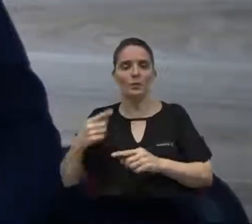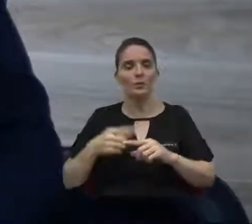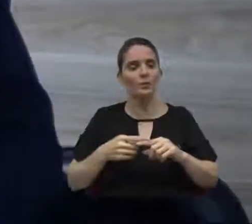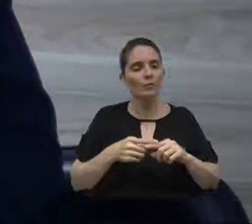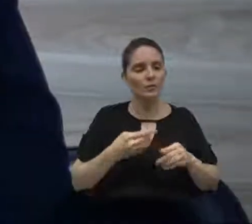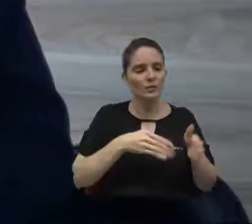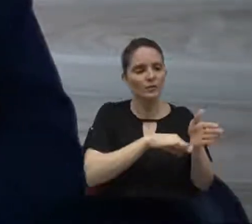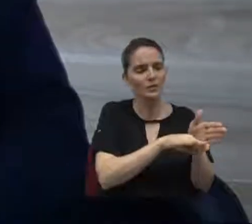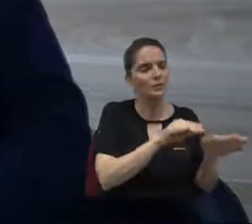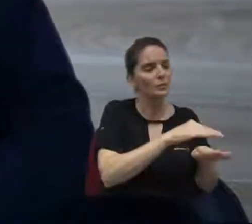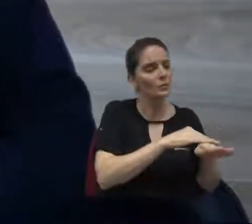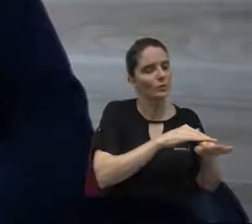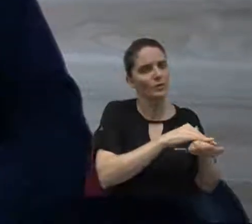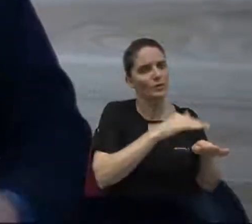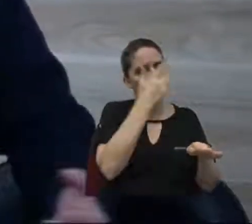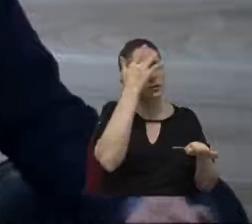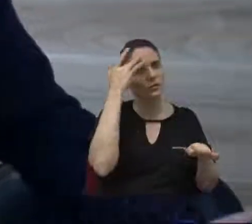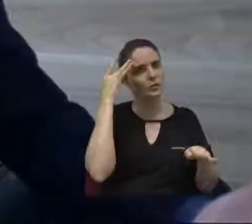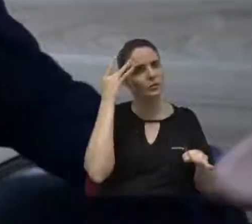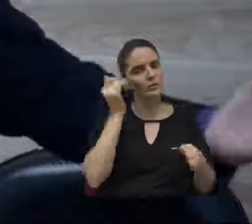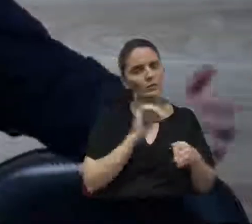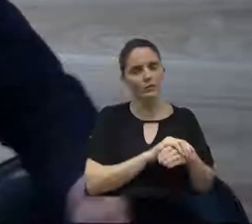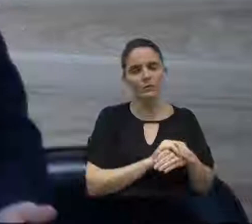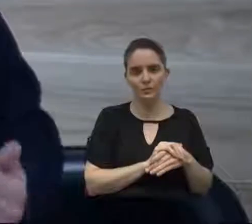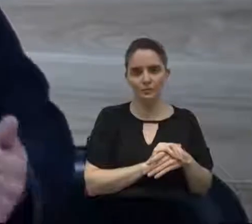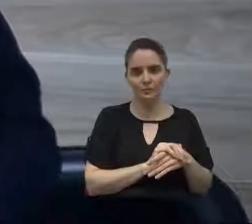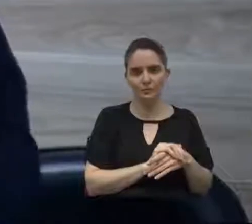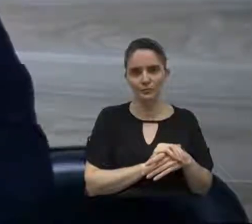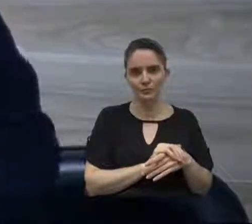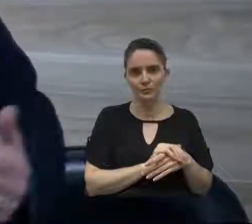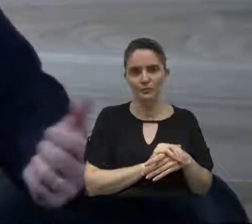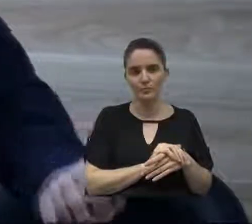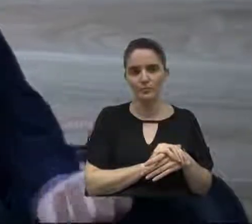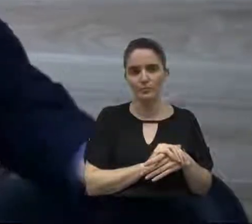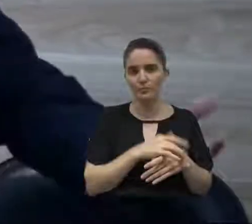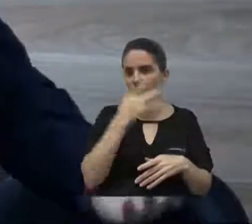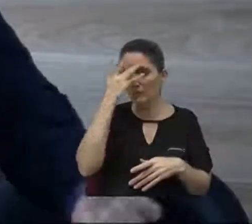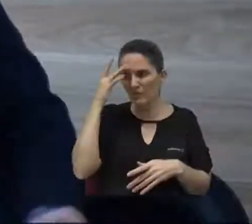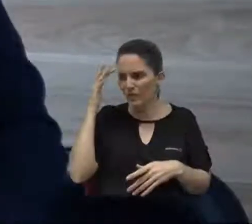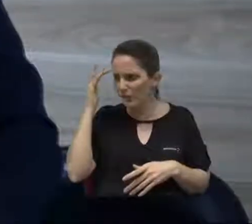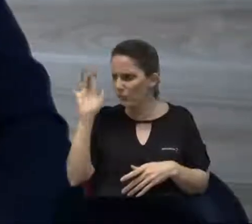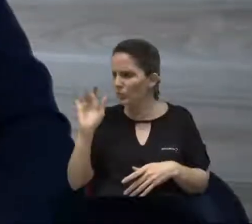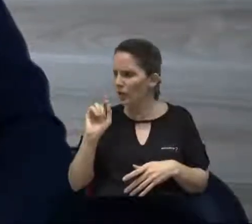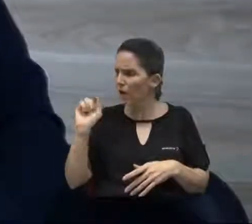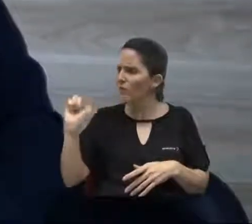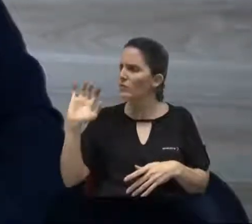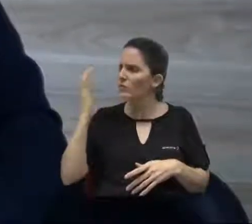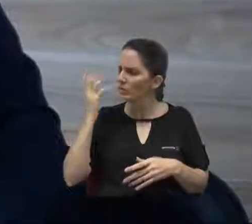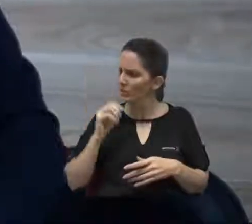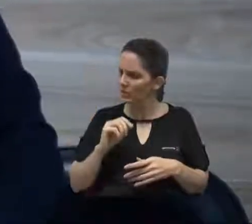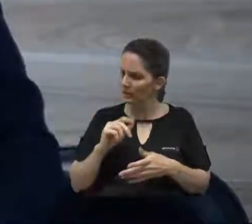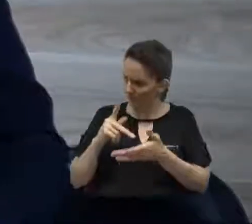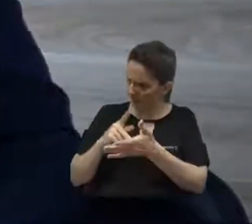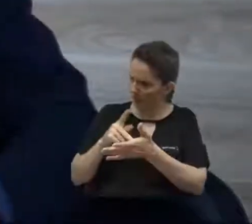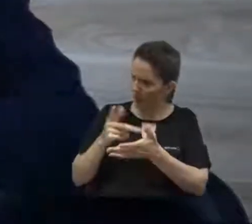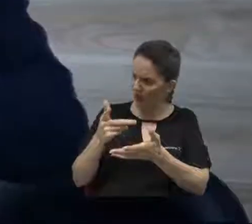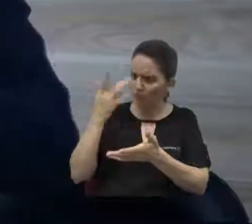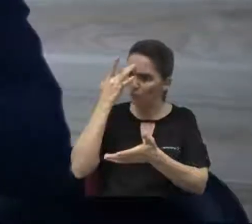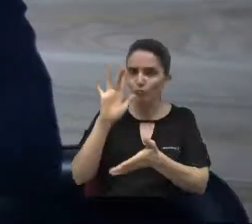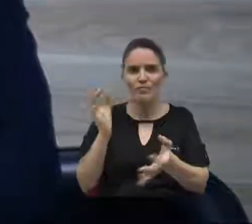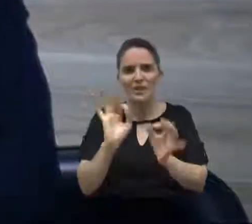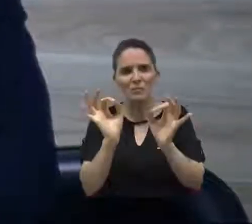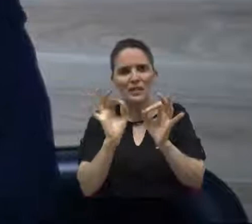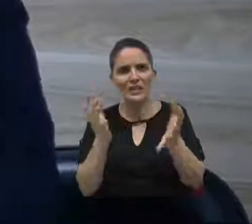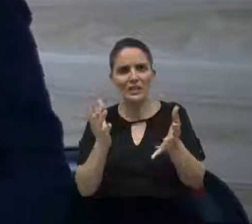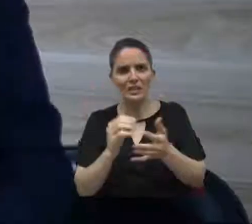com o cidadão, e muitas vezes, vereadora Érica, não sabe nem o que está acontecendo ao redor. E se a gente